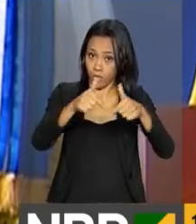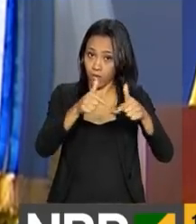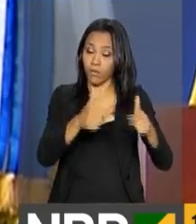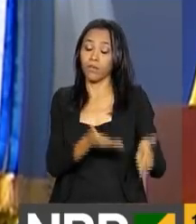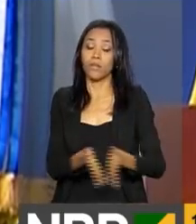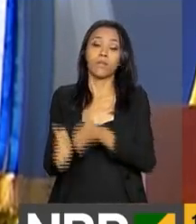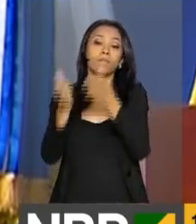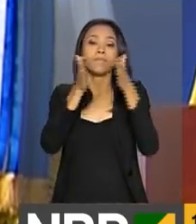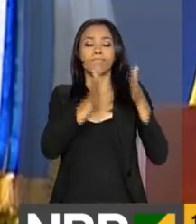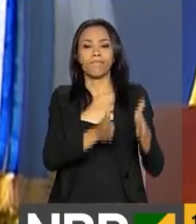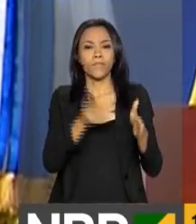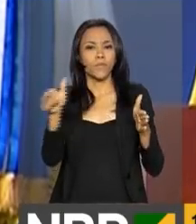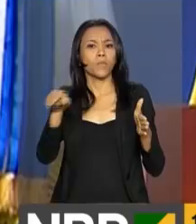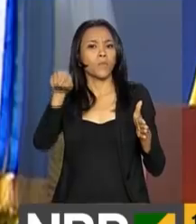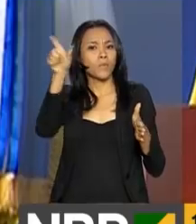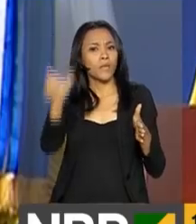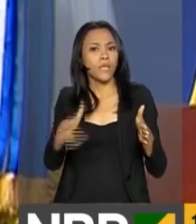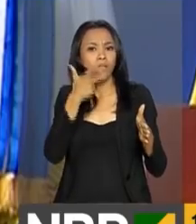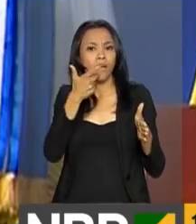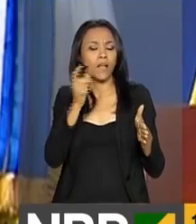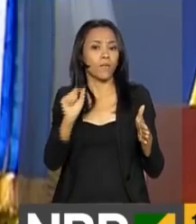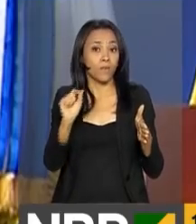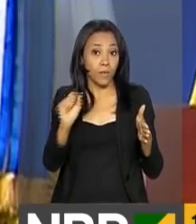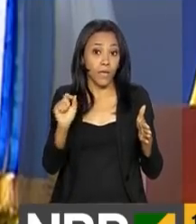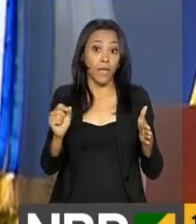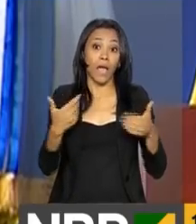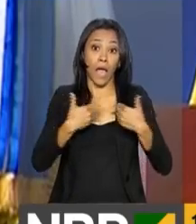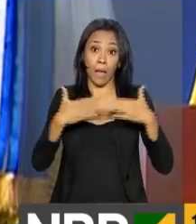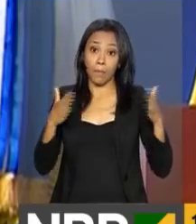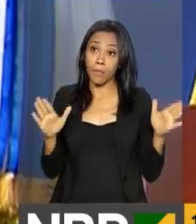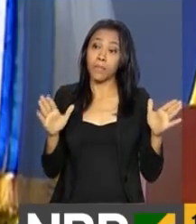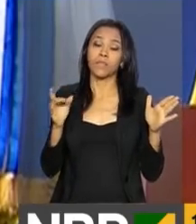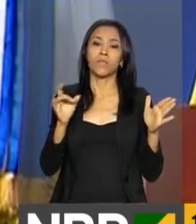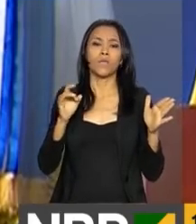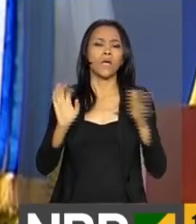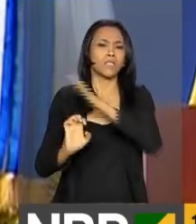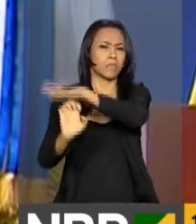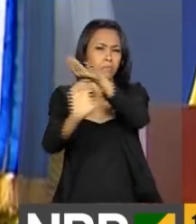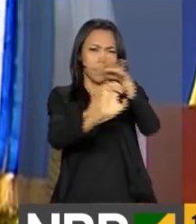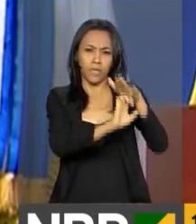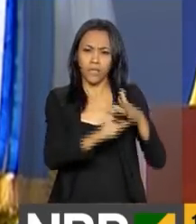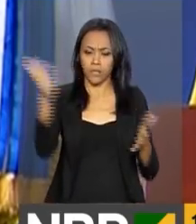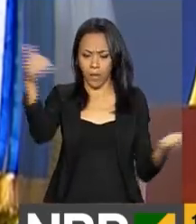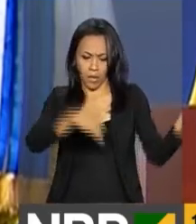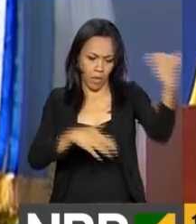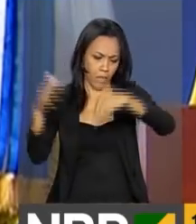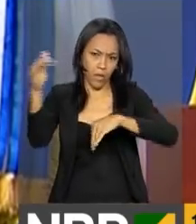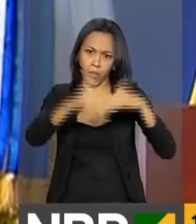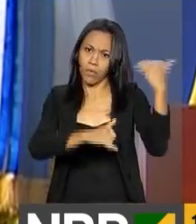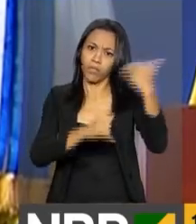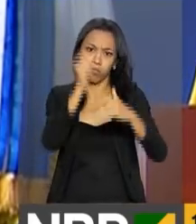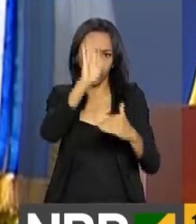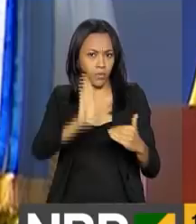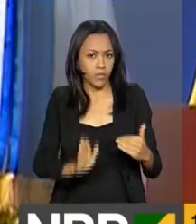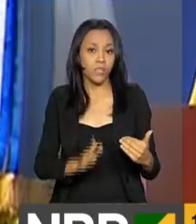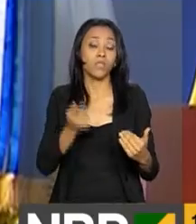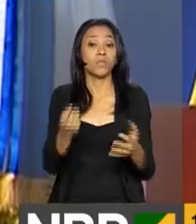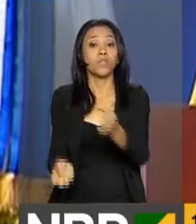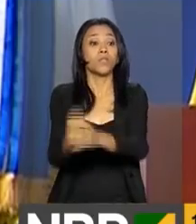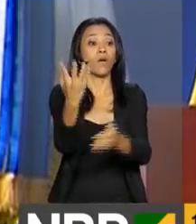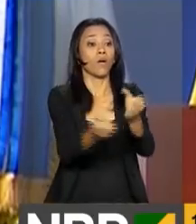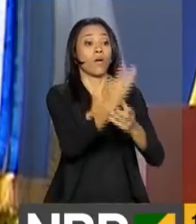fala da nossa abertura para o capital privado e abertura para o capital estrangeiro conectado com o